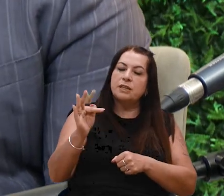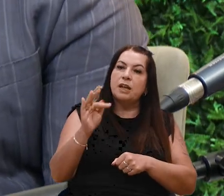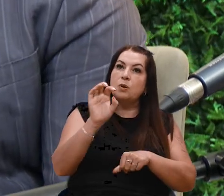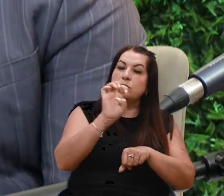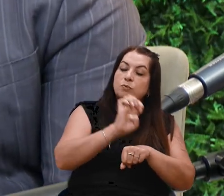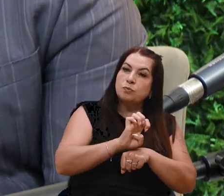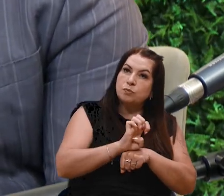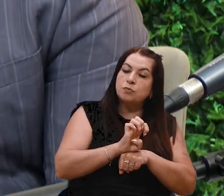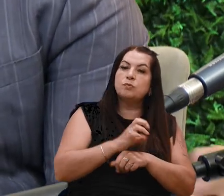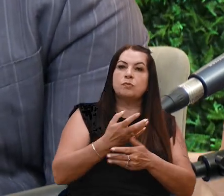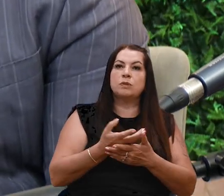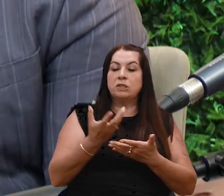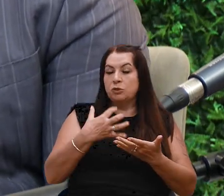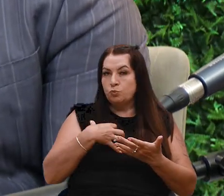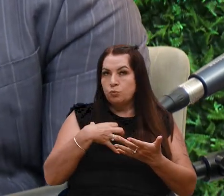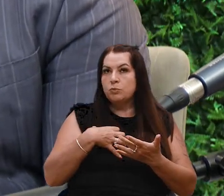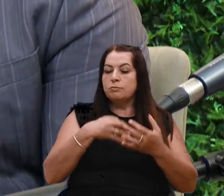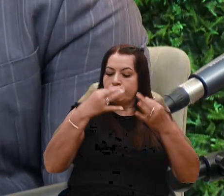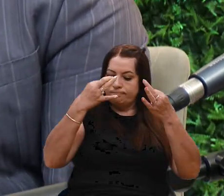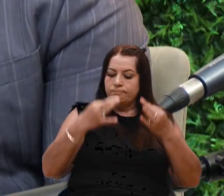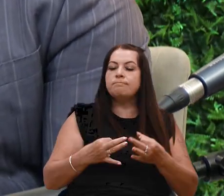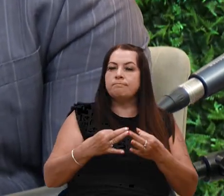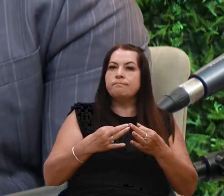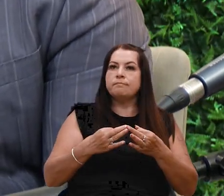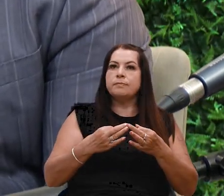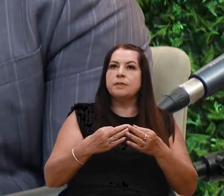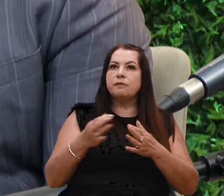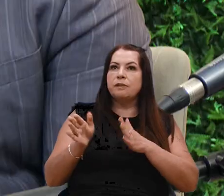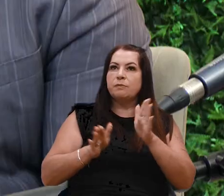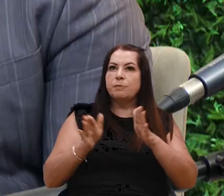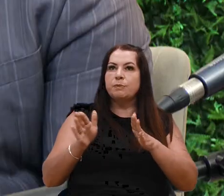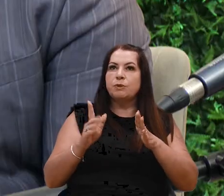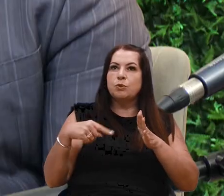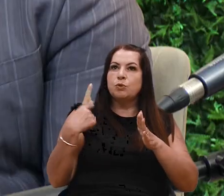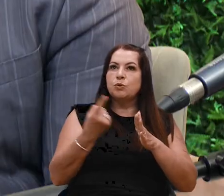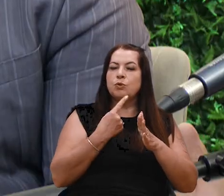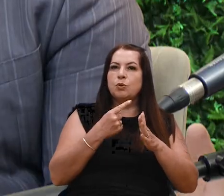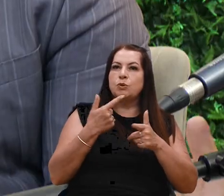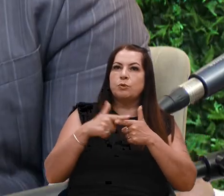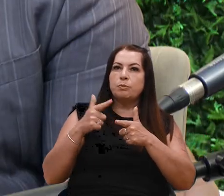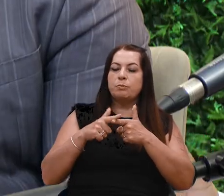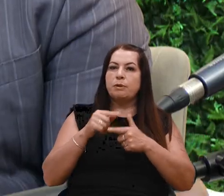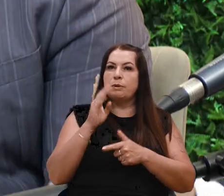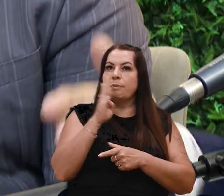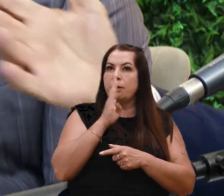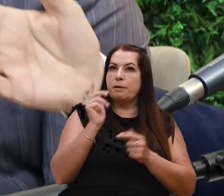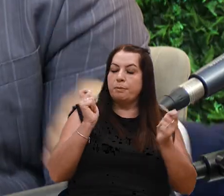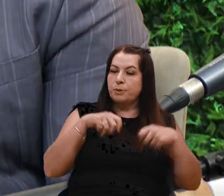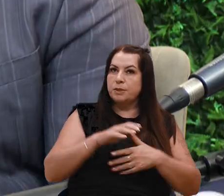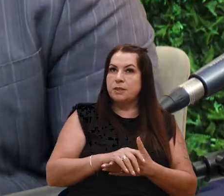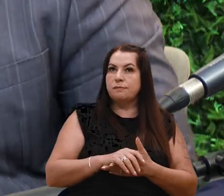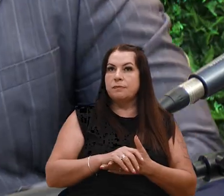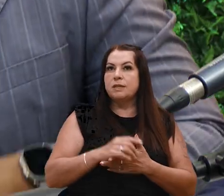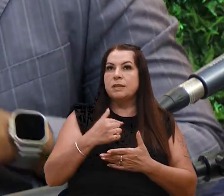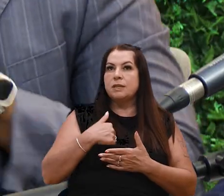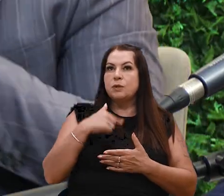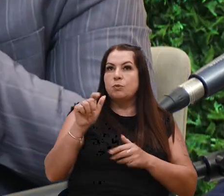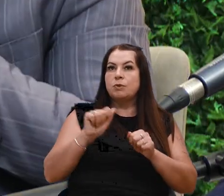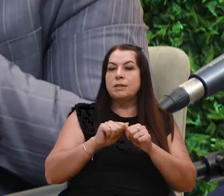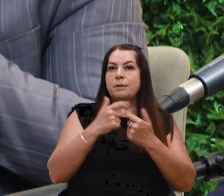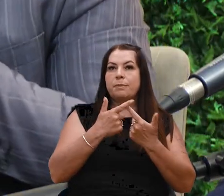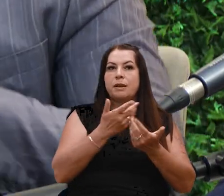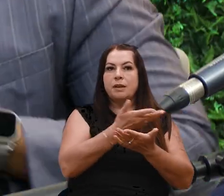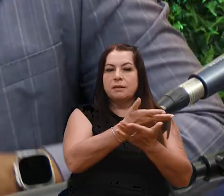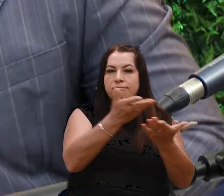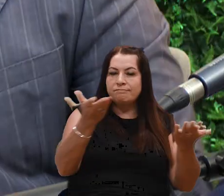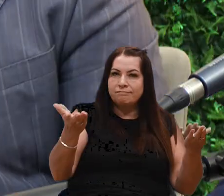estadual. Dessa forma eu tenho convicção que a gente vai viabilizar os nossos gargalos o mais rápido possível. E eu estou lá na Assembleia à disposição